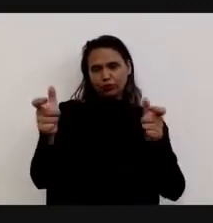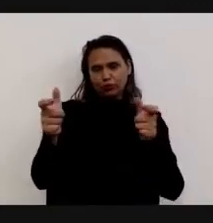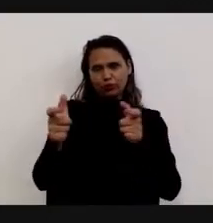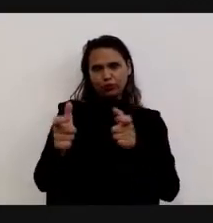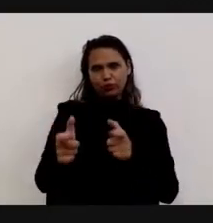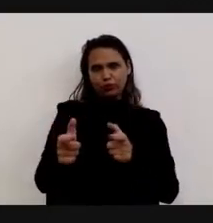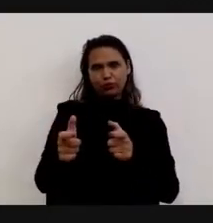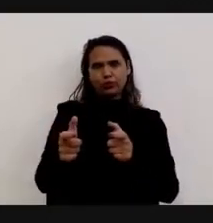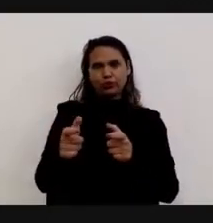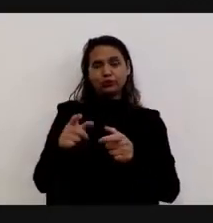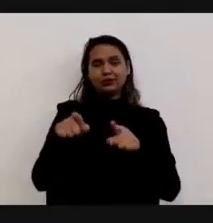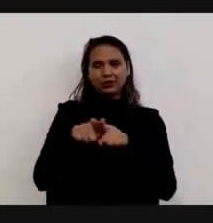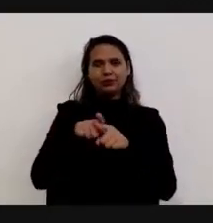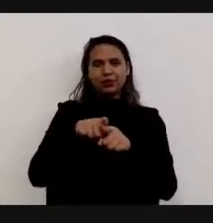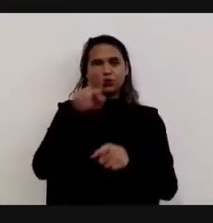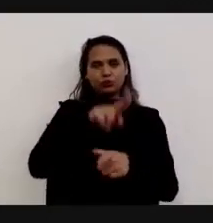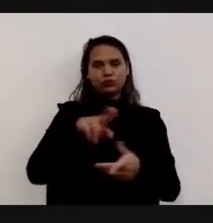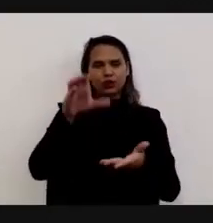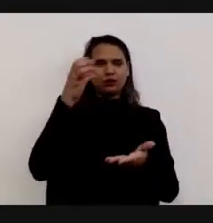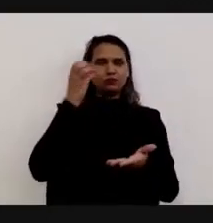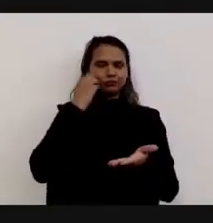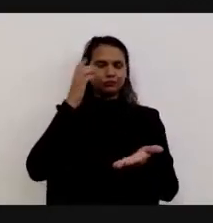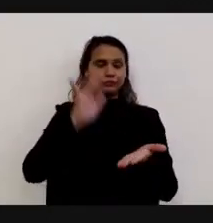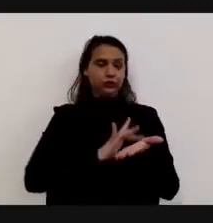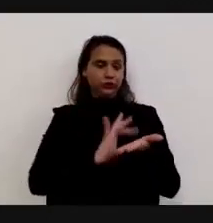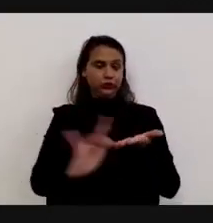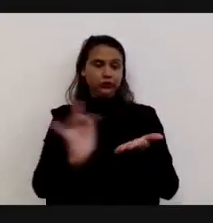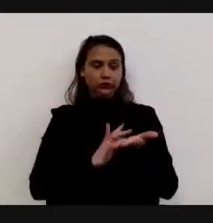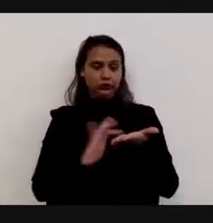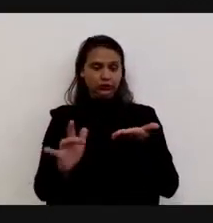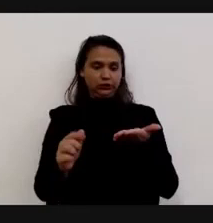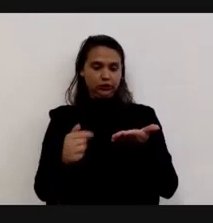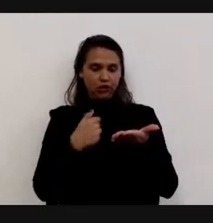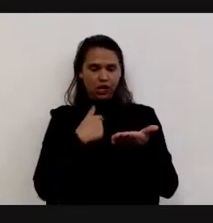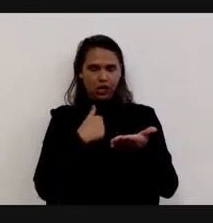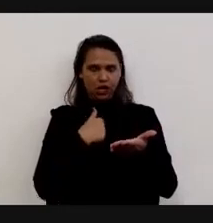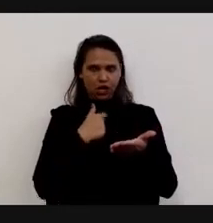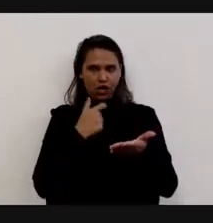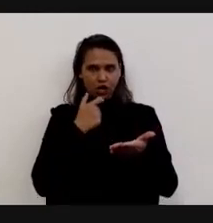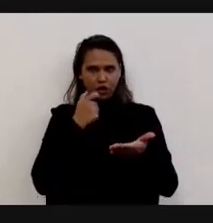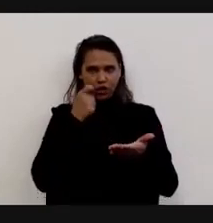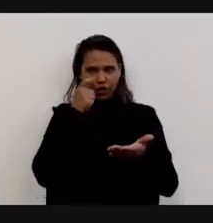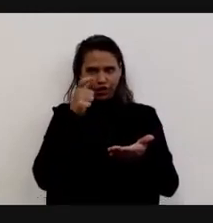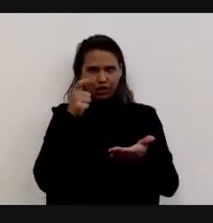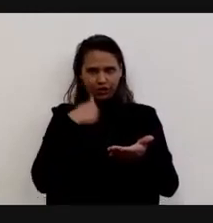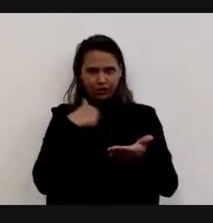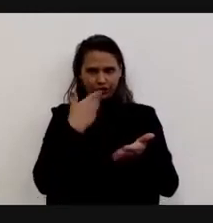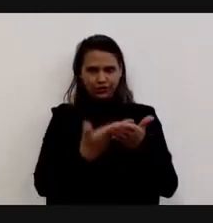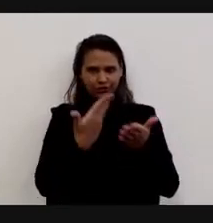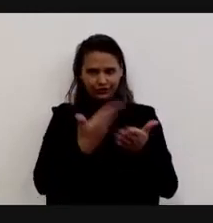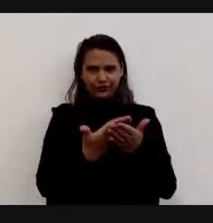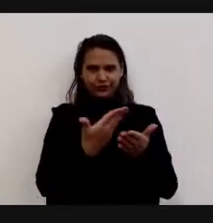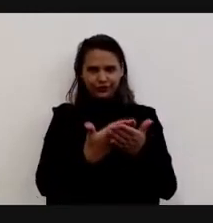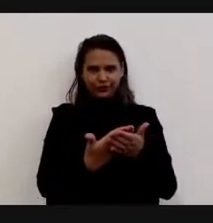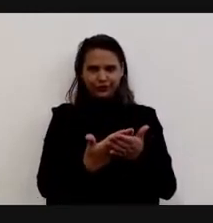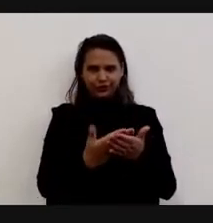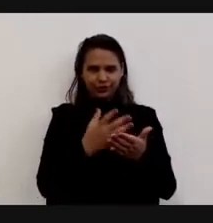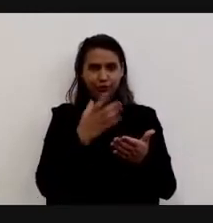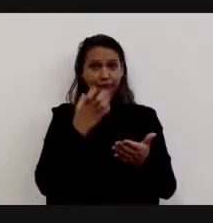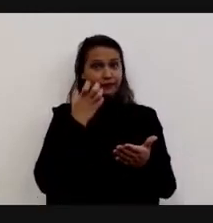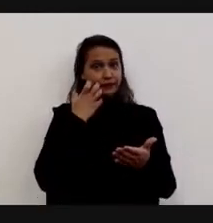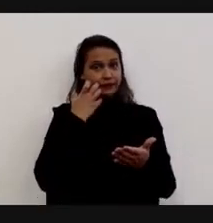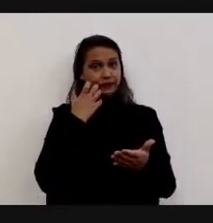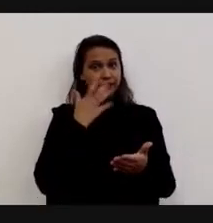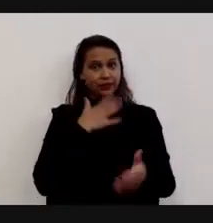dispositivos digitais, ninguém pensa nisso. Eu, por exemplo, eu sou muito atento, justamente porque eu sou estudioso disso, eu tenho, no meu